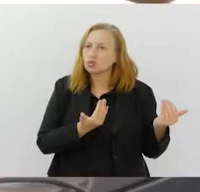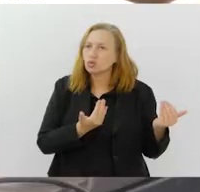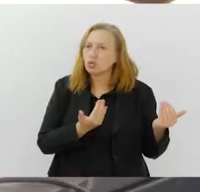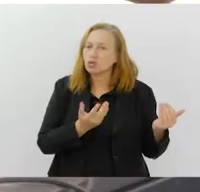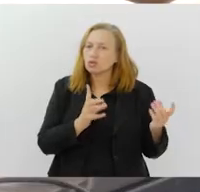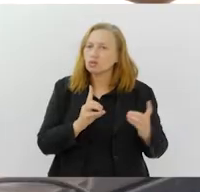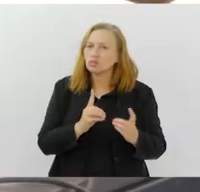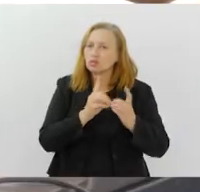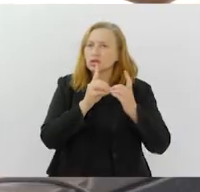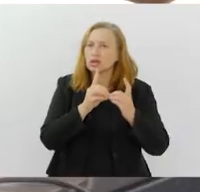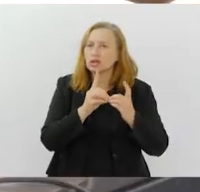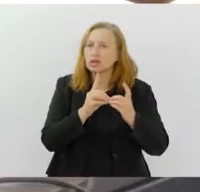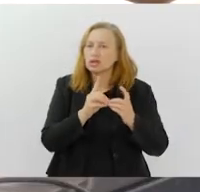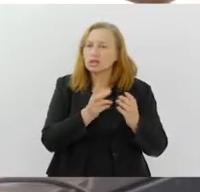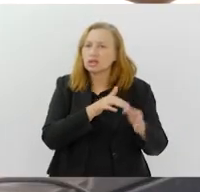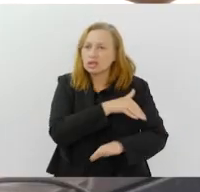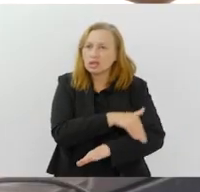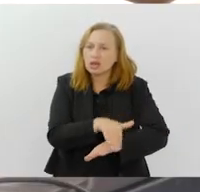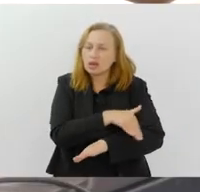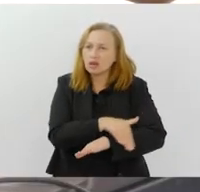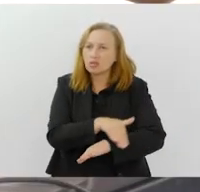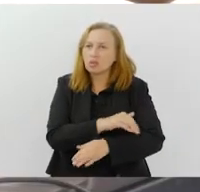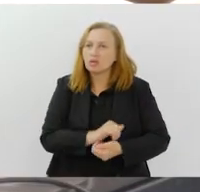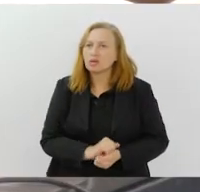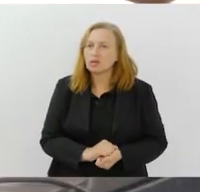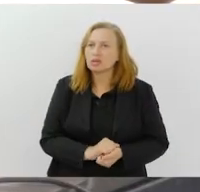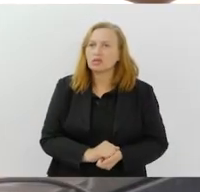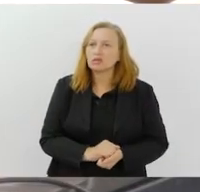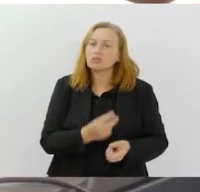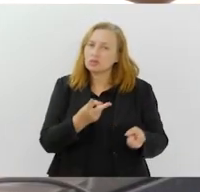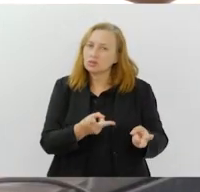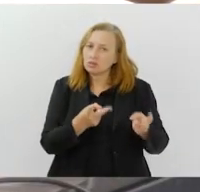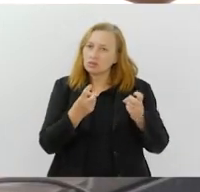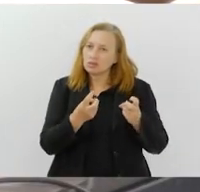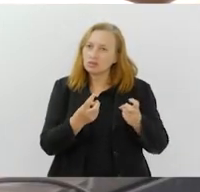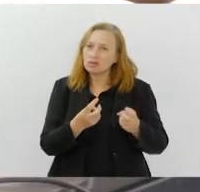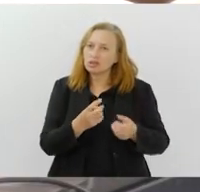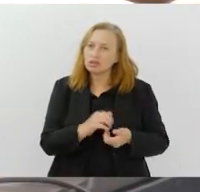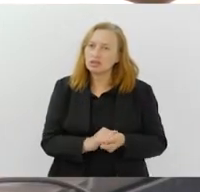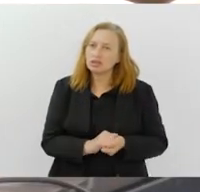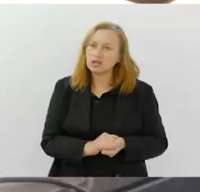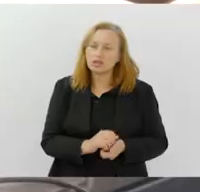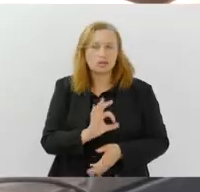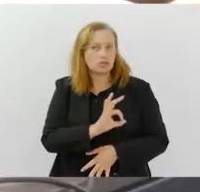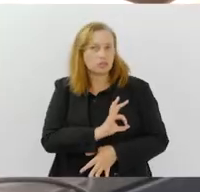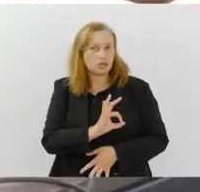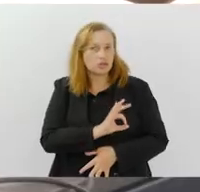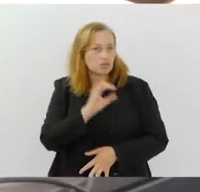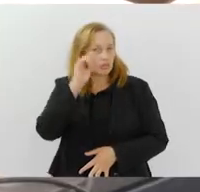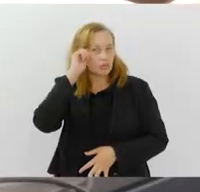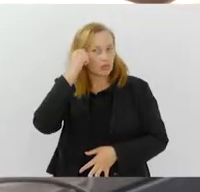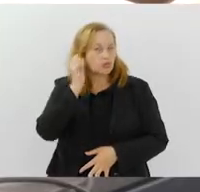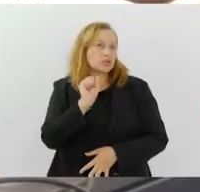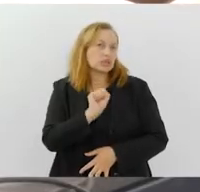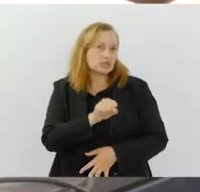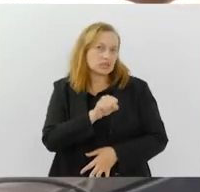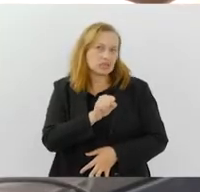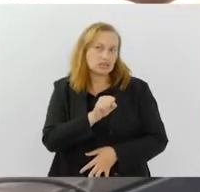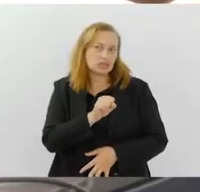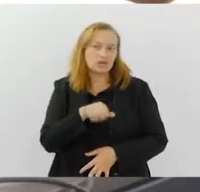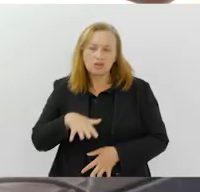na rua eles são abordados que são identificados pelos órgãos policiais como negros sim como